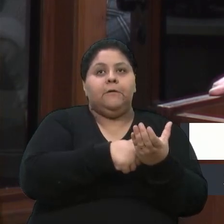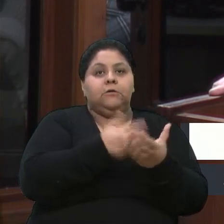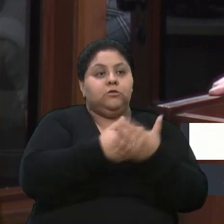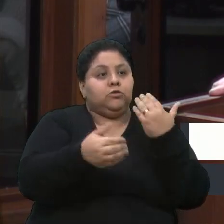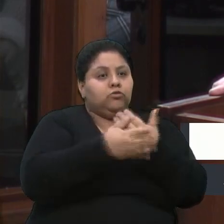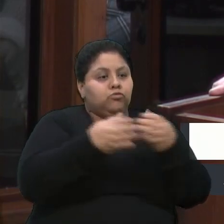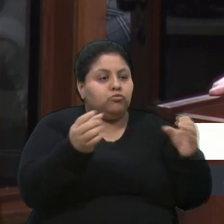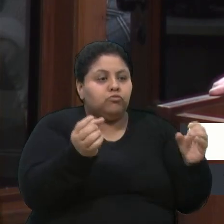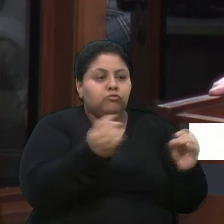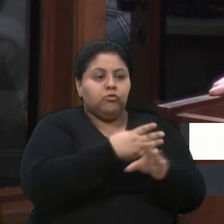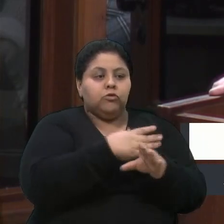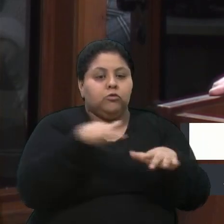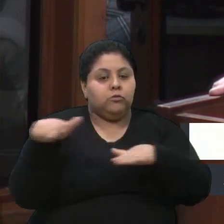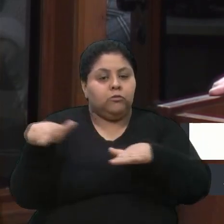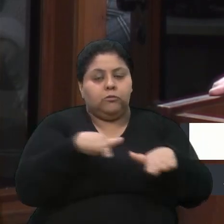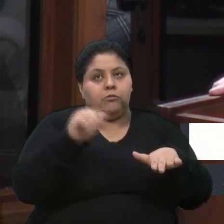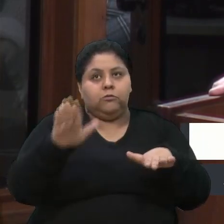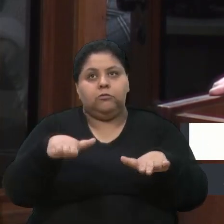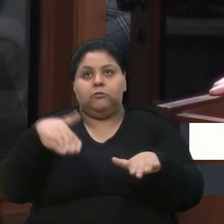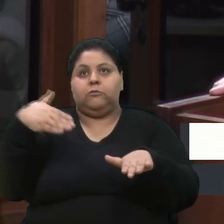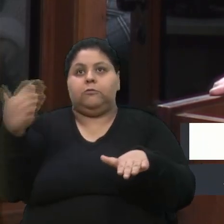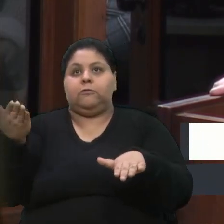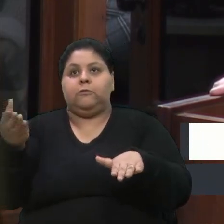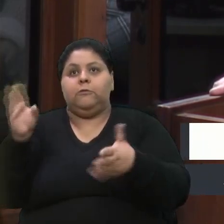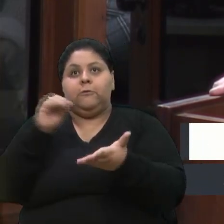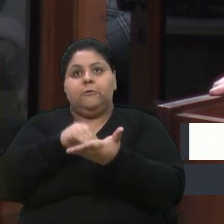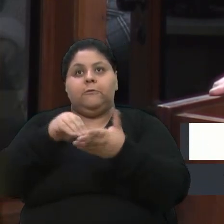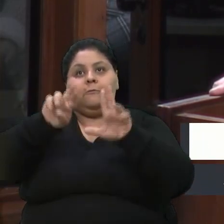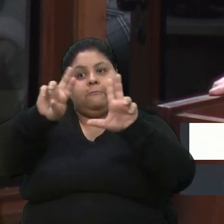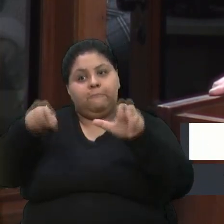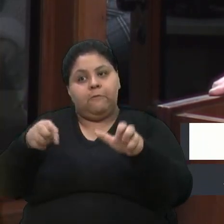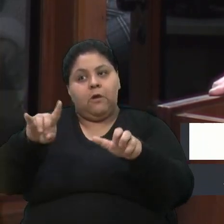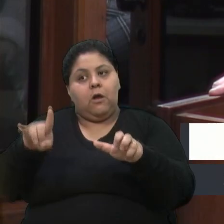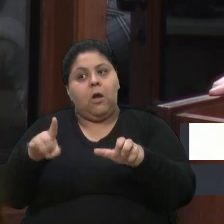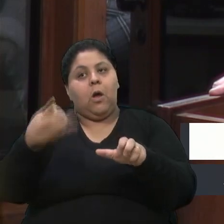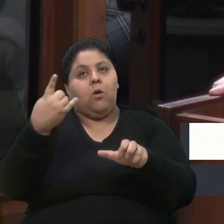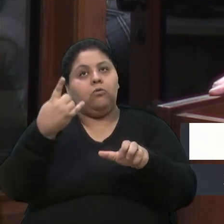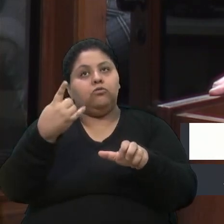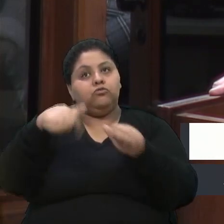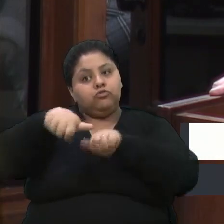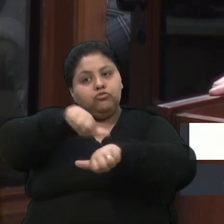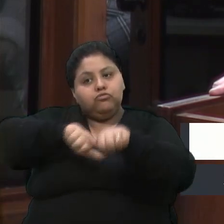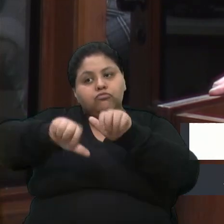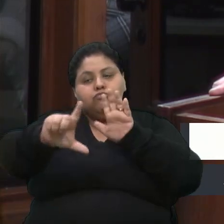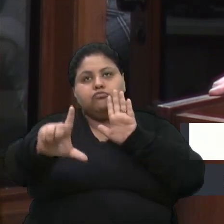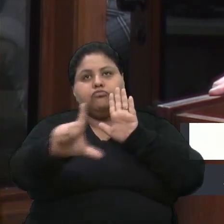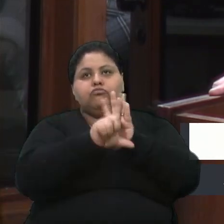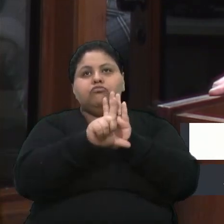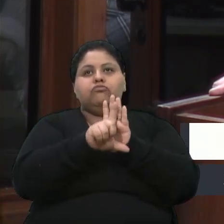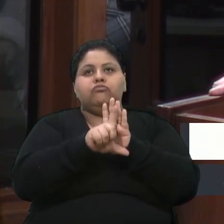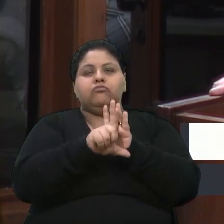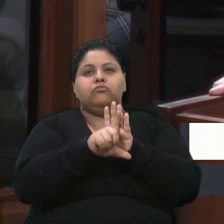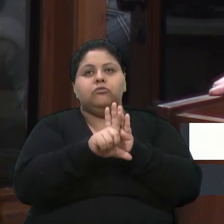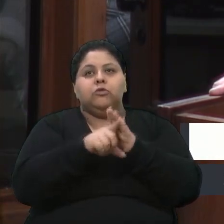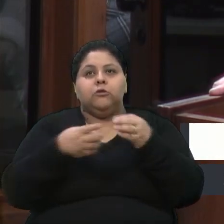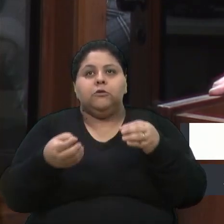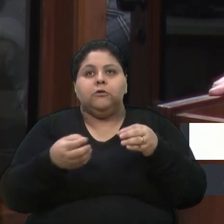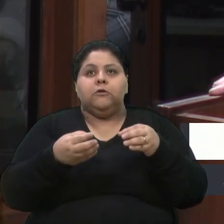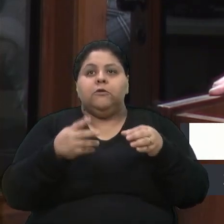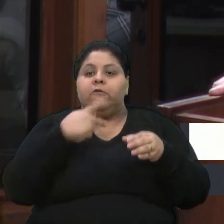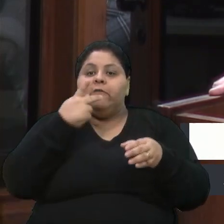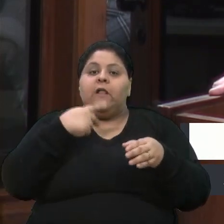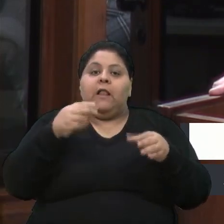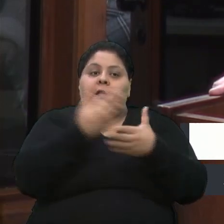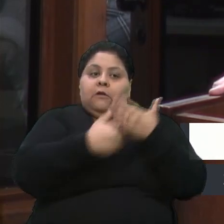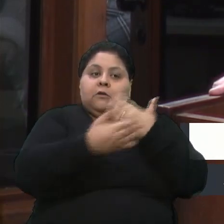que vem, pautar esse assunto. Falta a última mudança na lei, passou em todas as comissões, e só